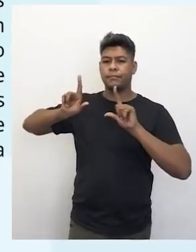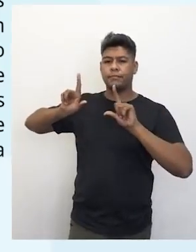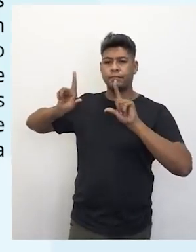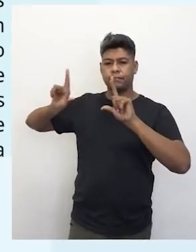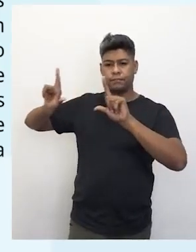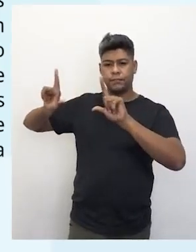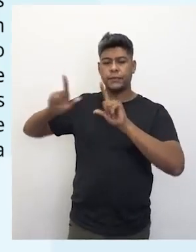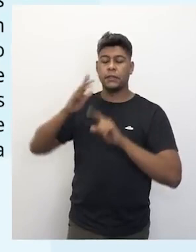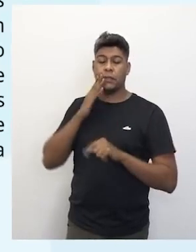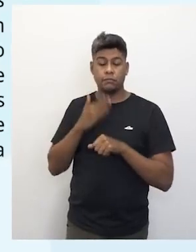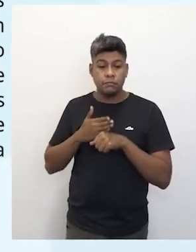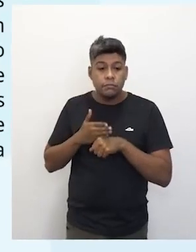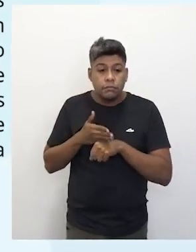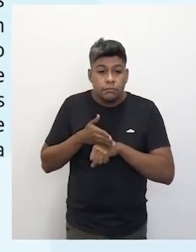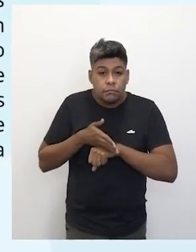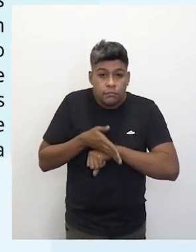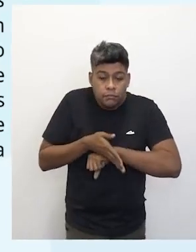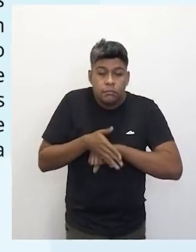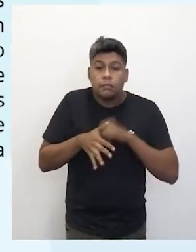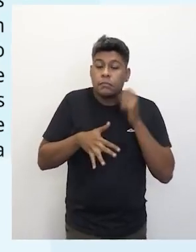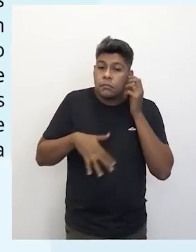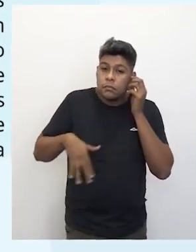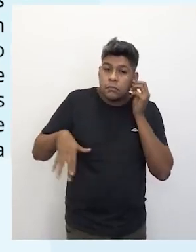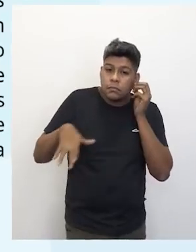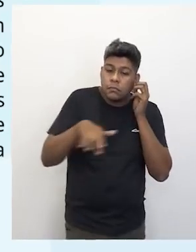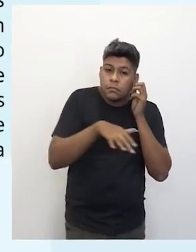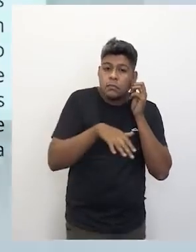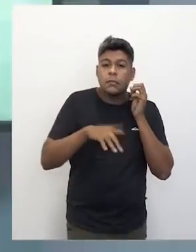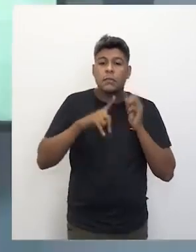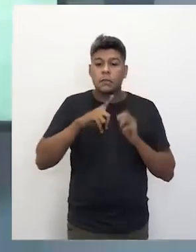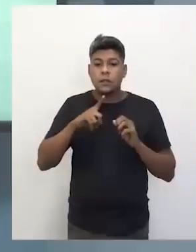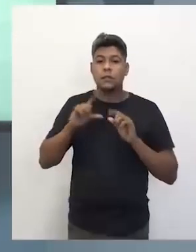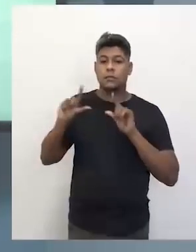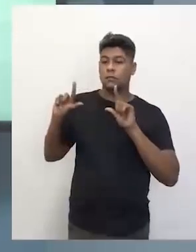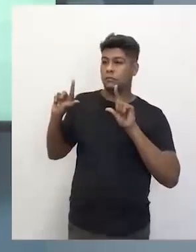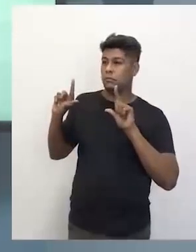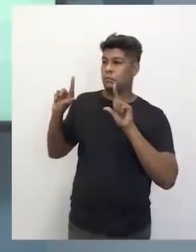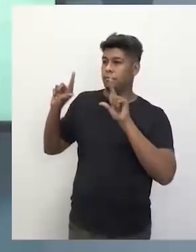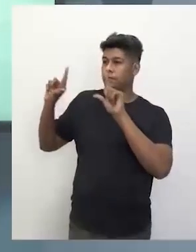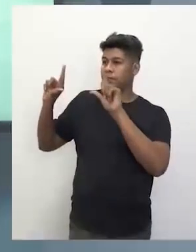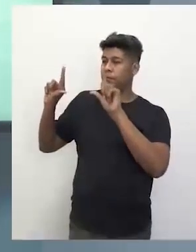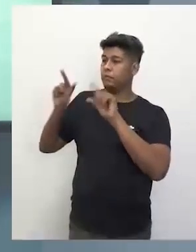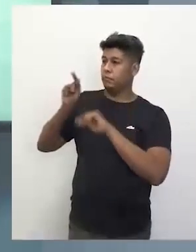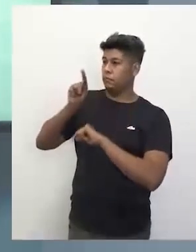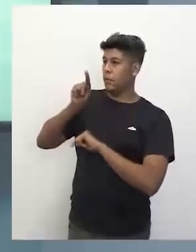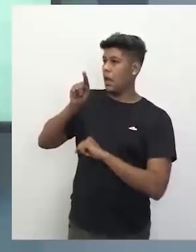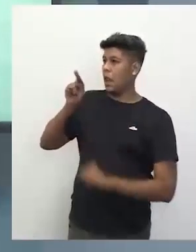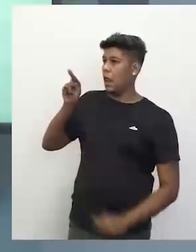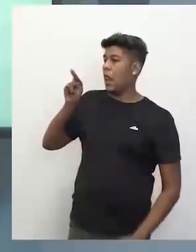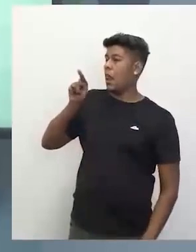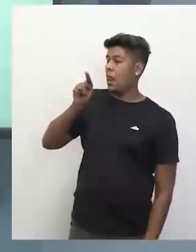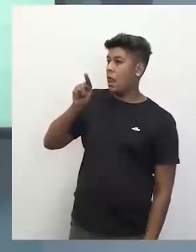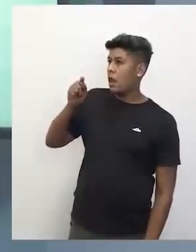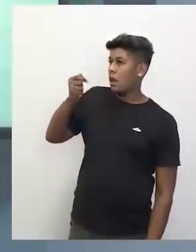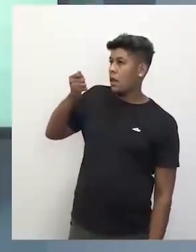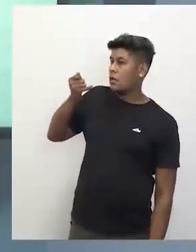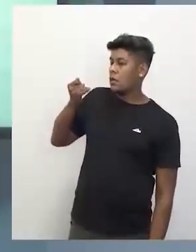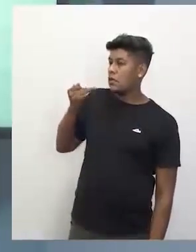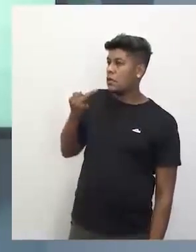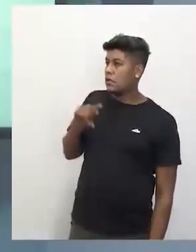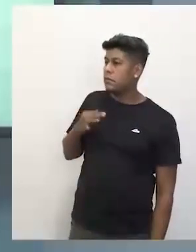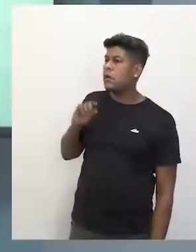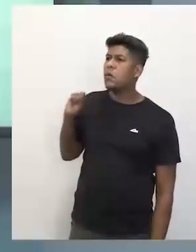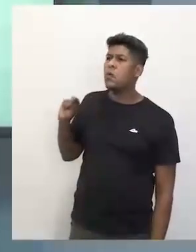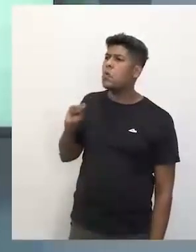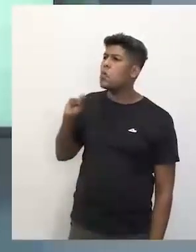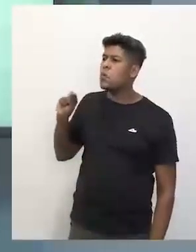quando você entra, né, num espaço museológico, você tem um banner na parede. E aquele banner ele vai estar explicando um pouquinho para você sobre o